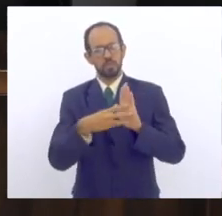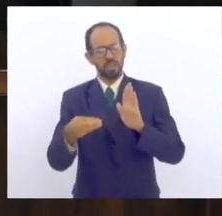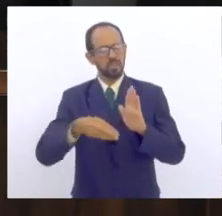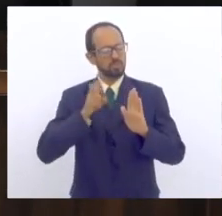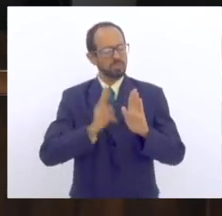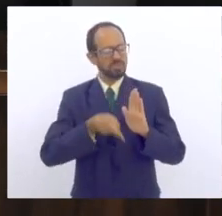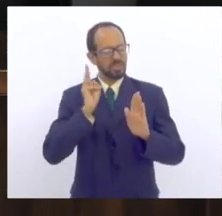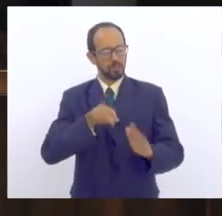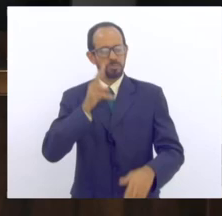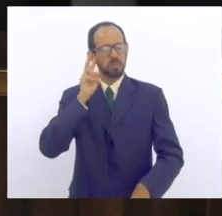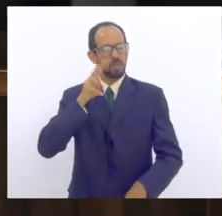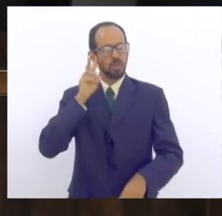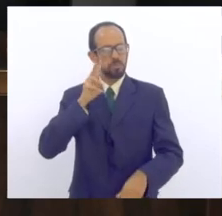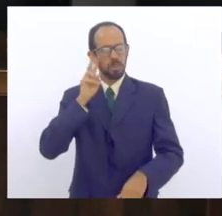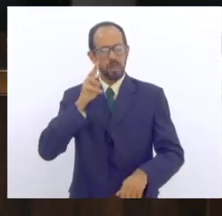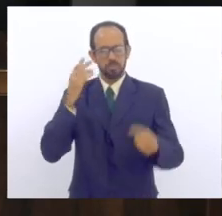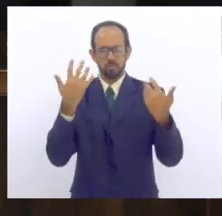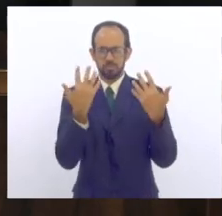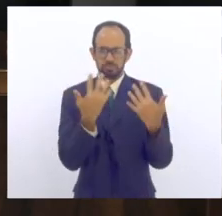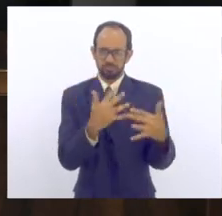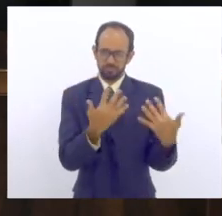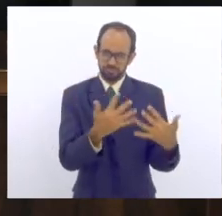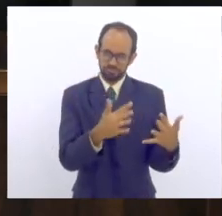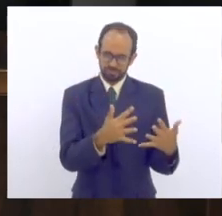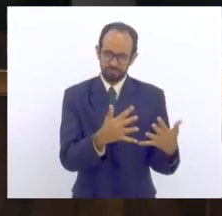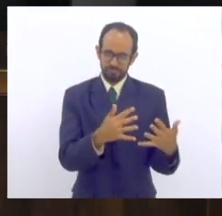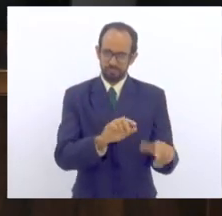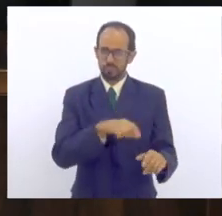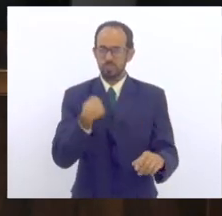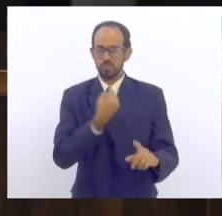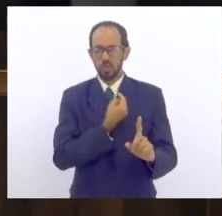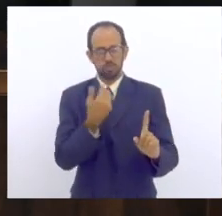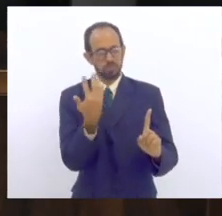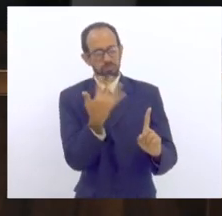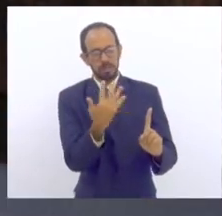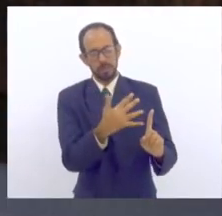lembrados e exaltados nossas homenagens parabéns